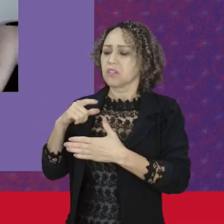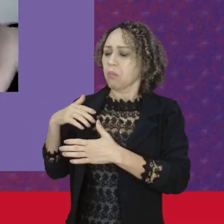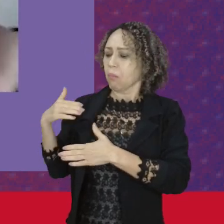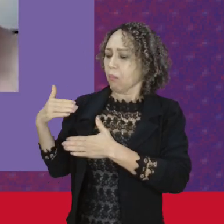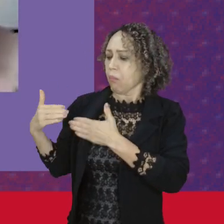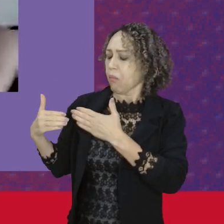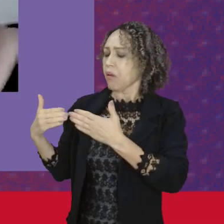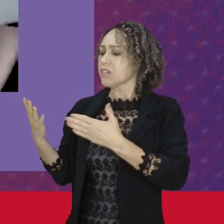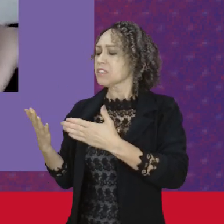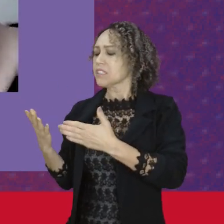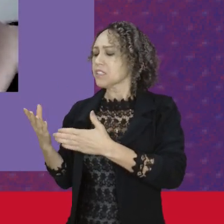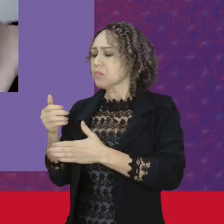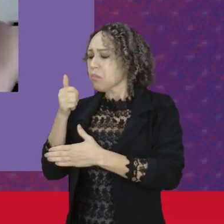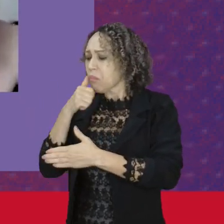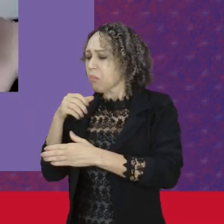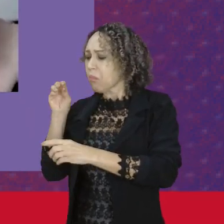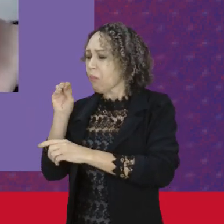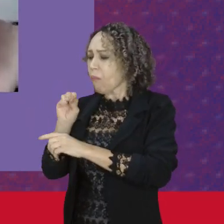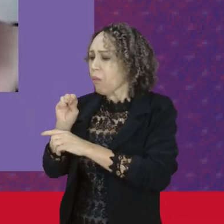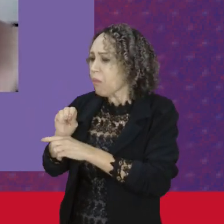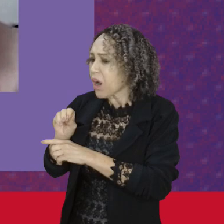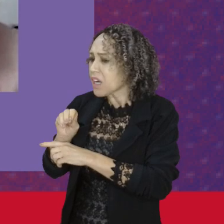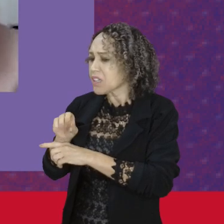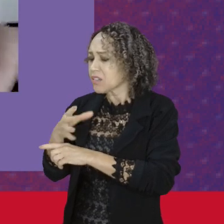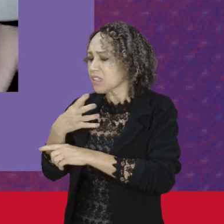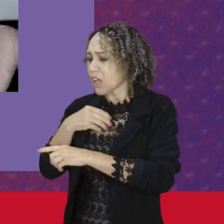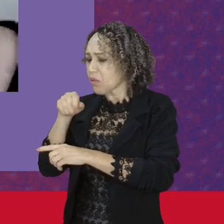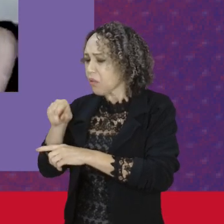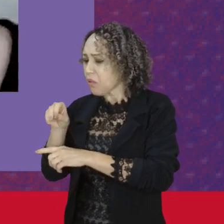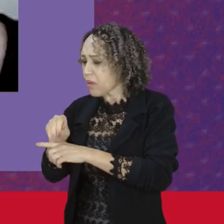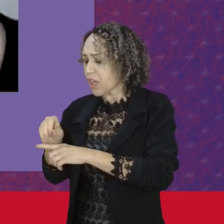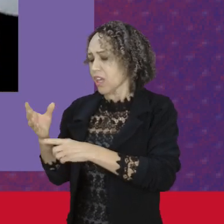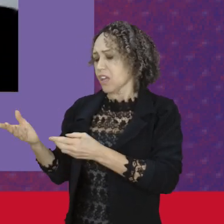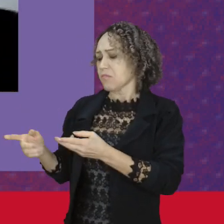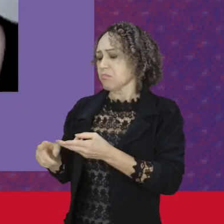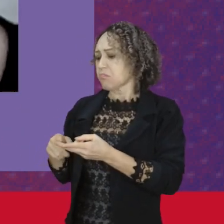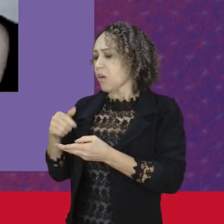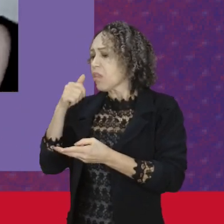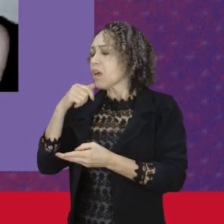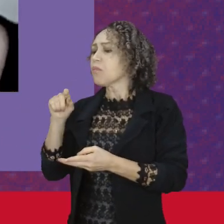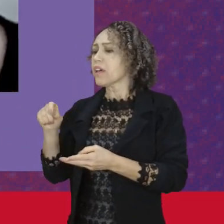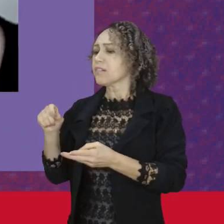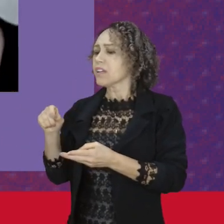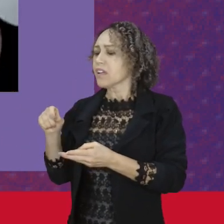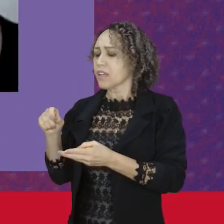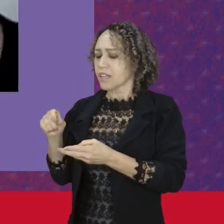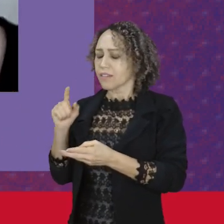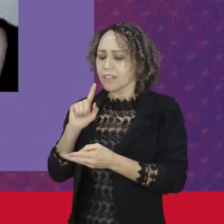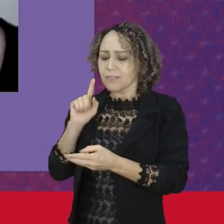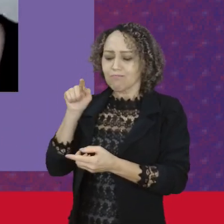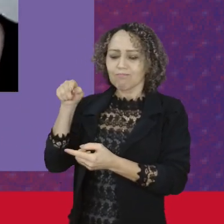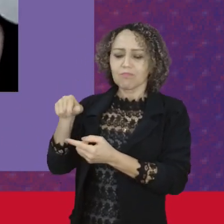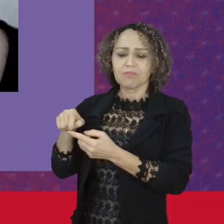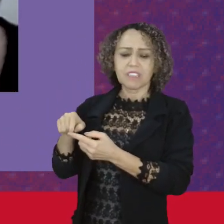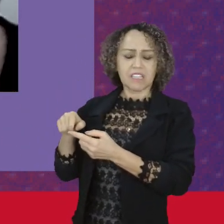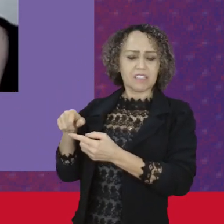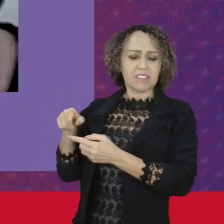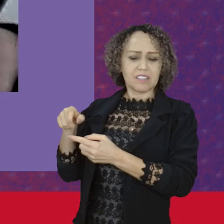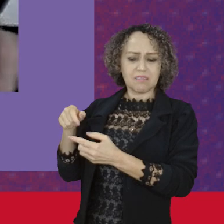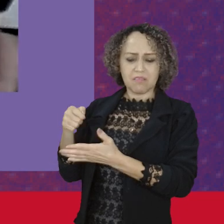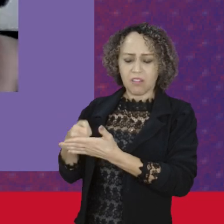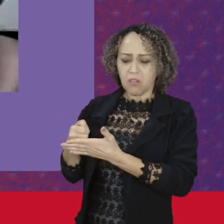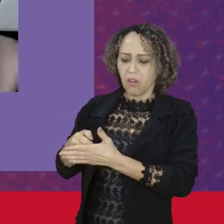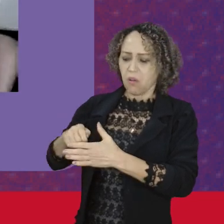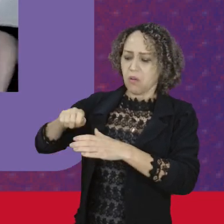da maternidade, então, naturalmente, essa mulher ela é destinada à casa, né? E os seus direitos